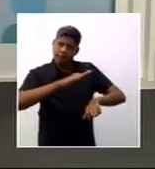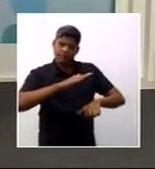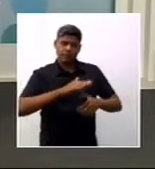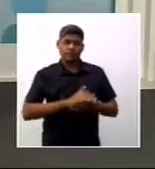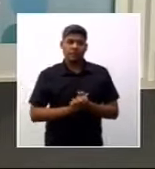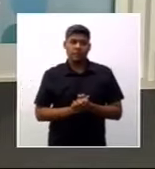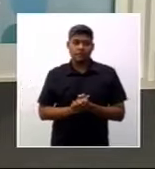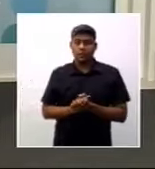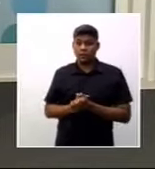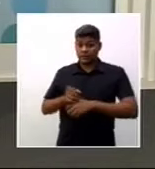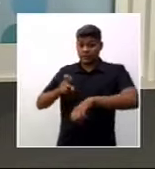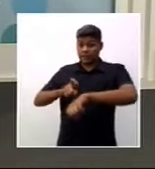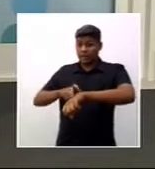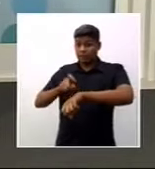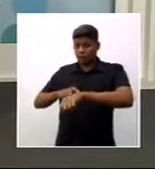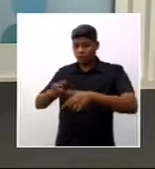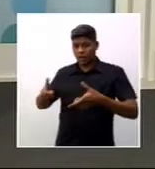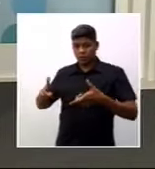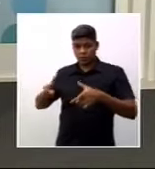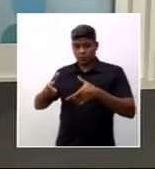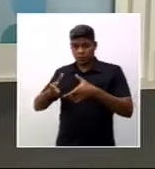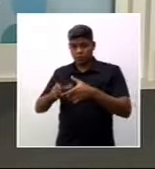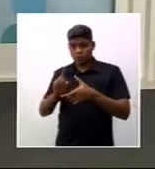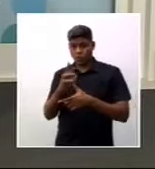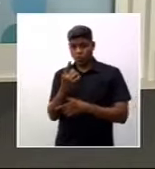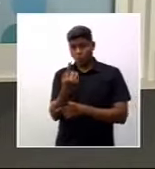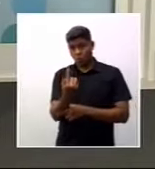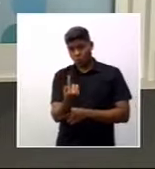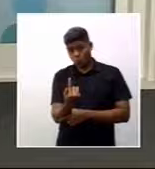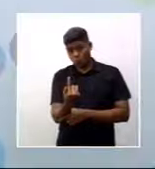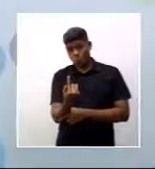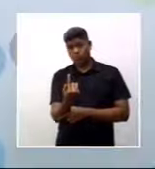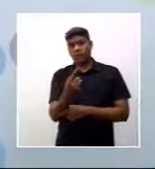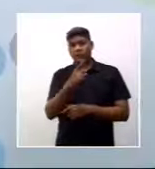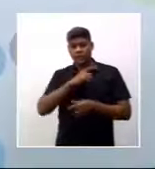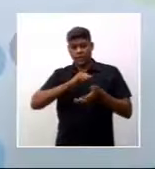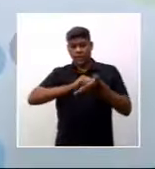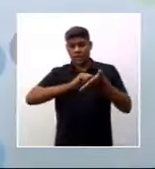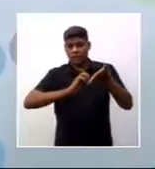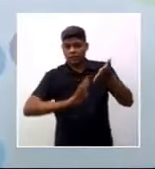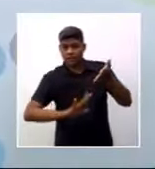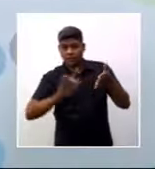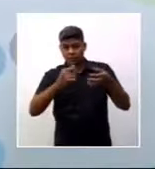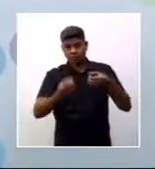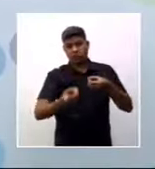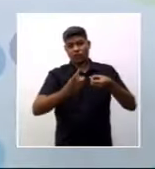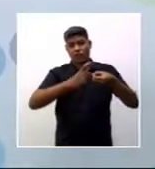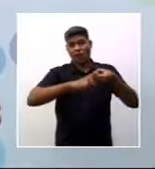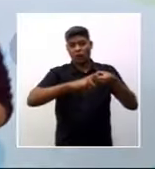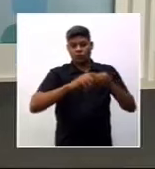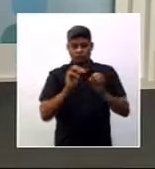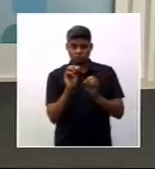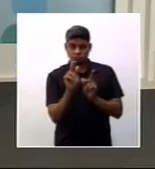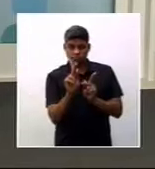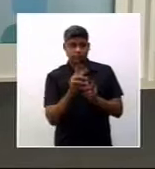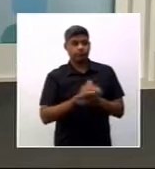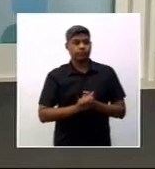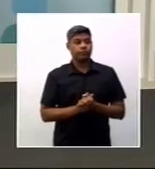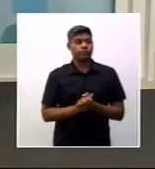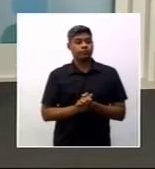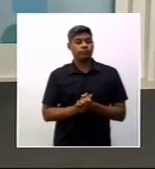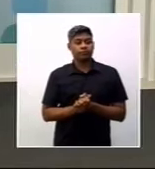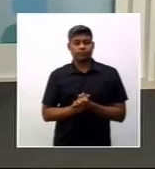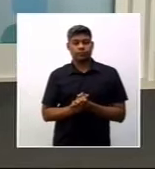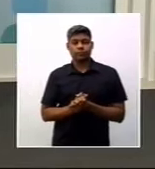então ao gente como nós temos um pouco reduzido a gente vai para mais uma aí ela me passa uma atividade aí a gente volta com as dúvidas de vocês tá temos